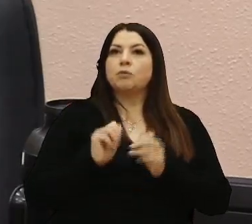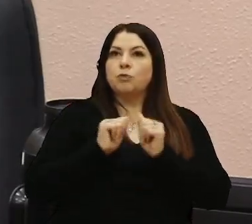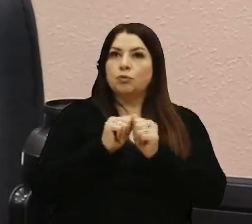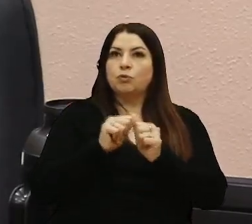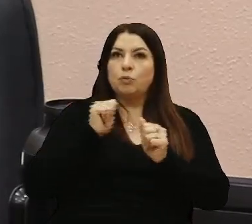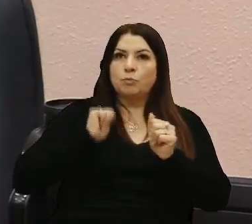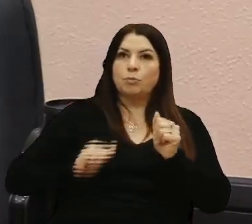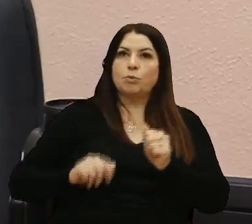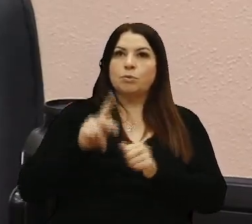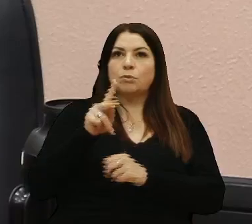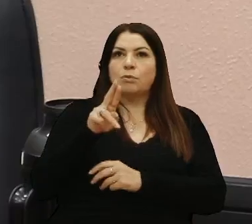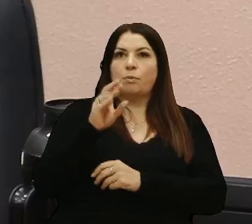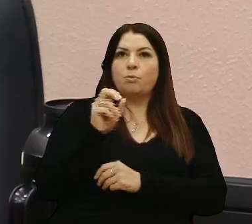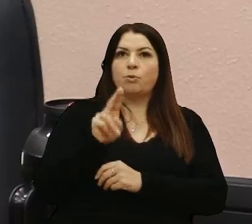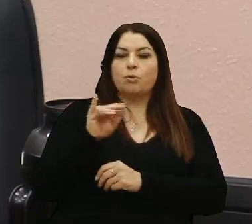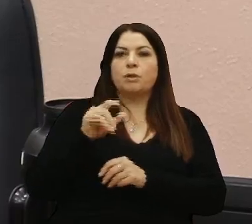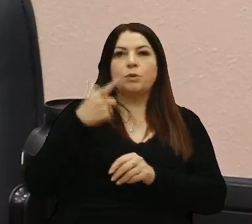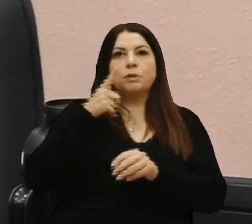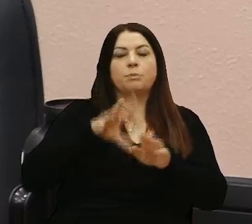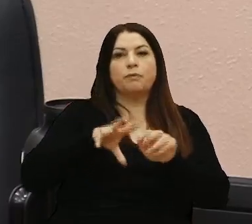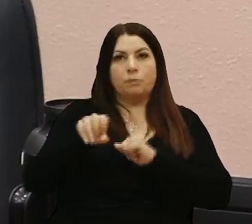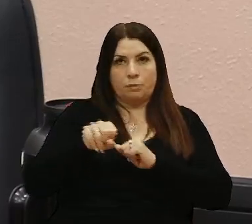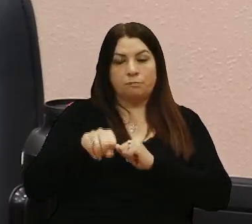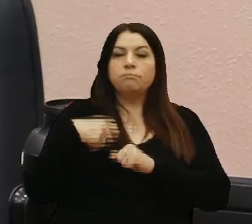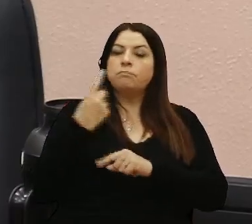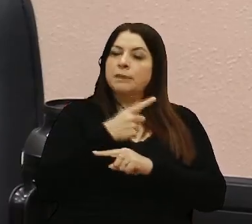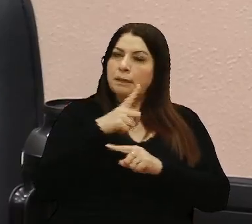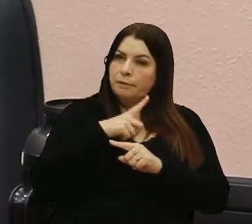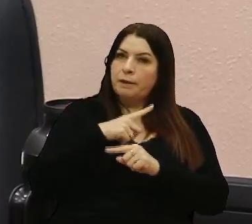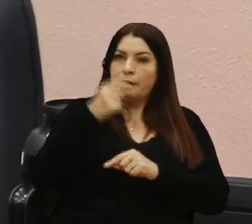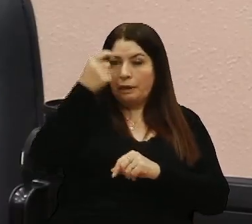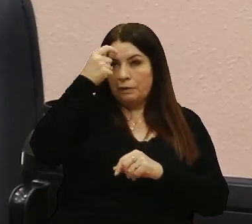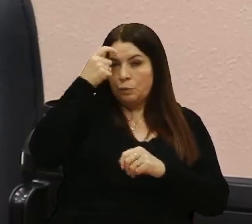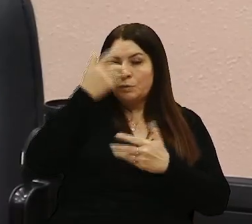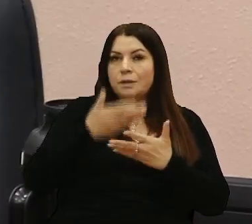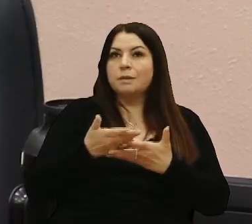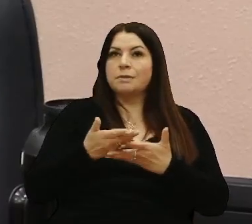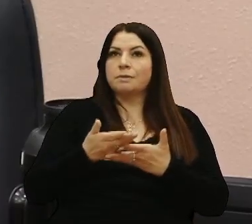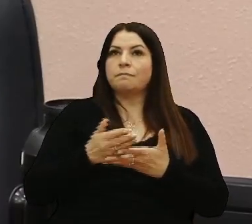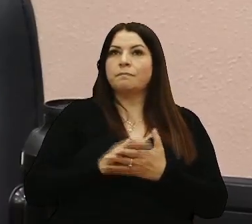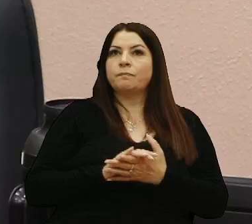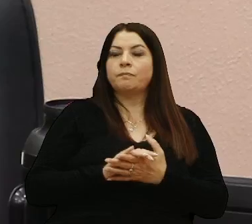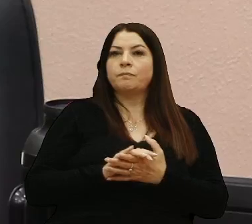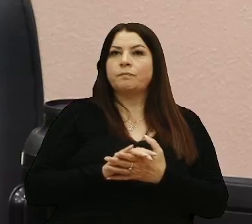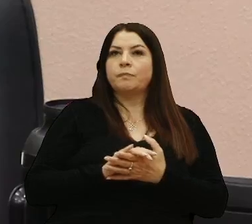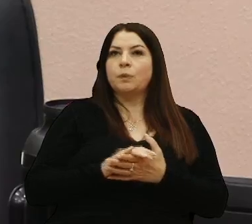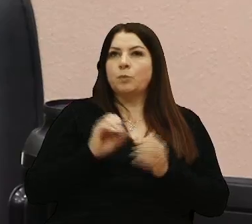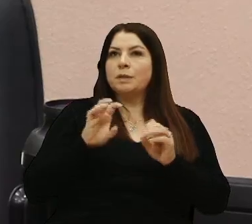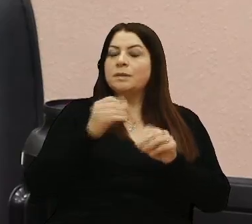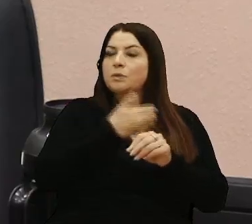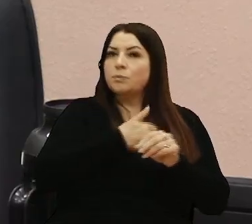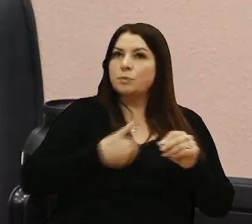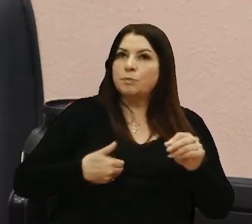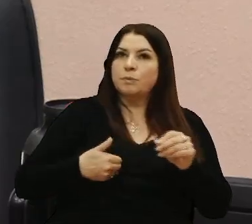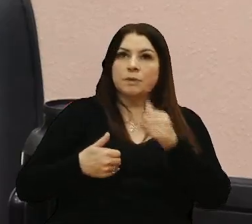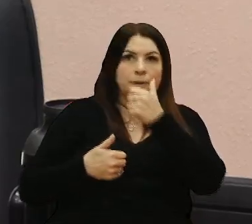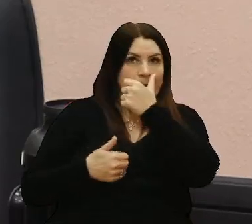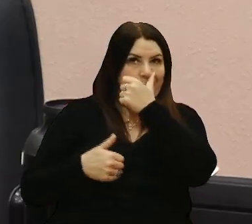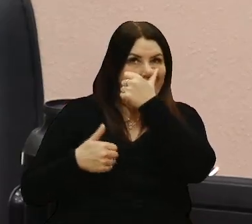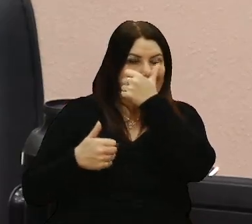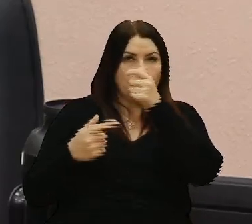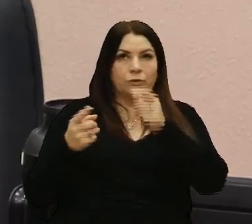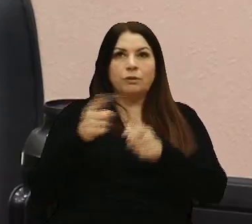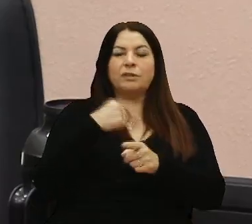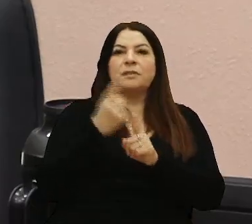da Bolsa do ProUni que eu consegui me formar, mas nós precisamos ter a consciência de que o ensino público não é uma